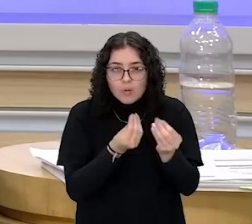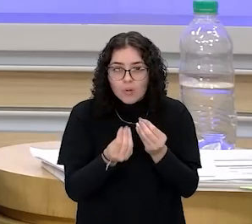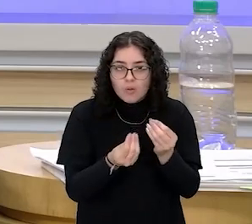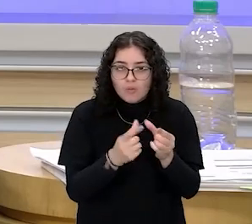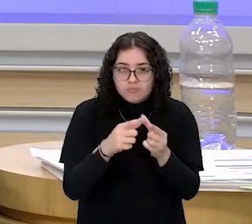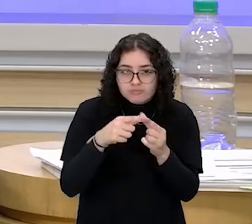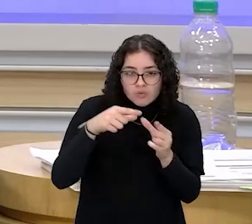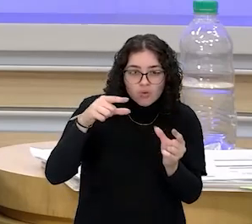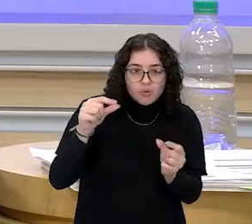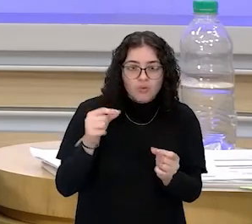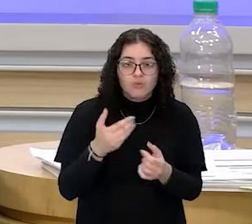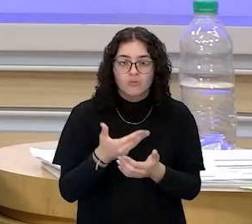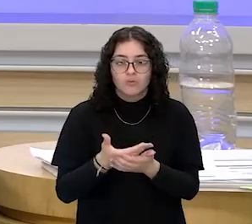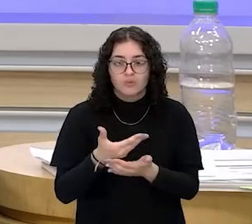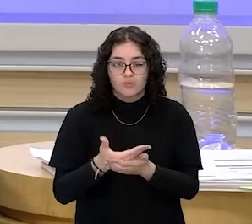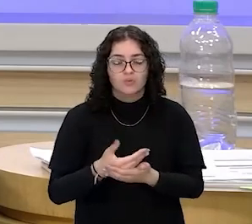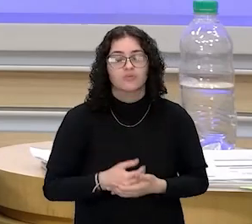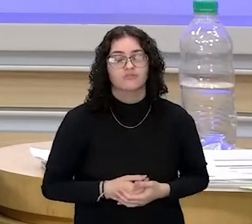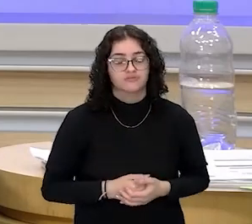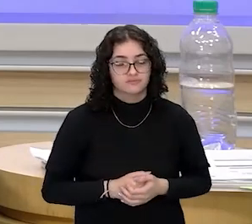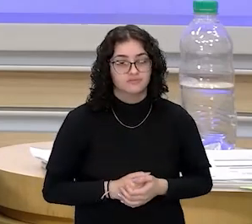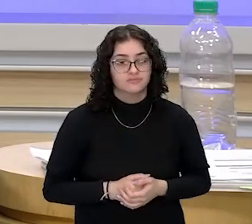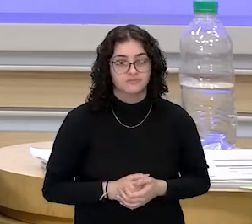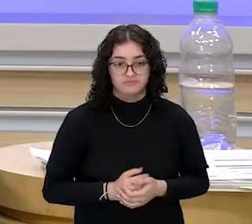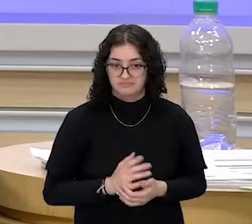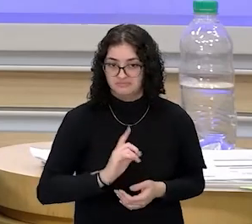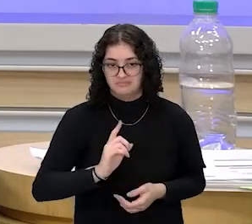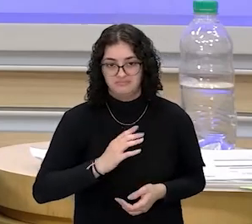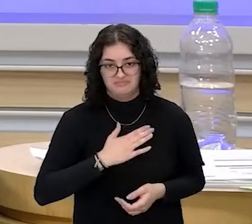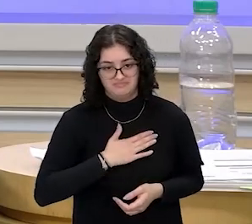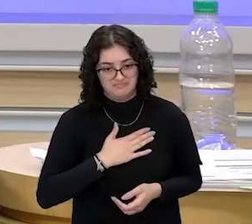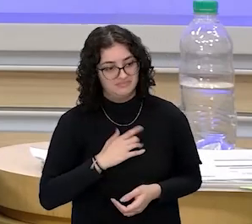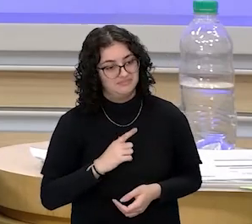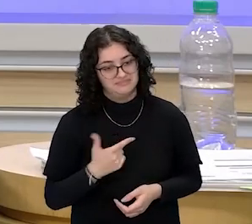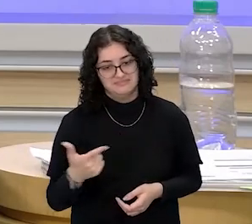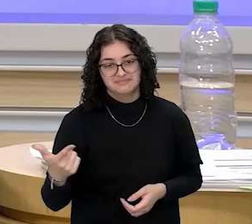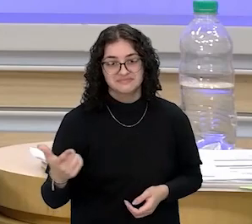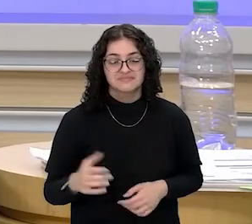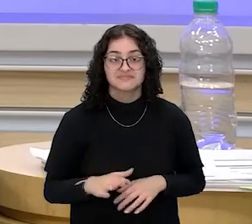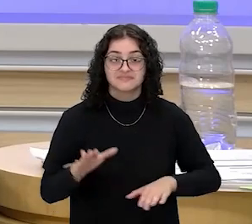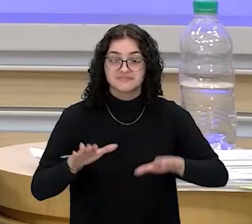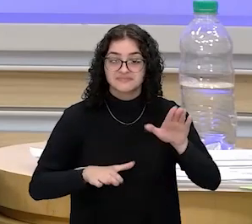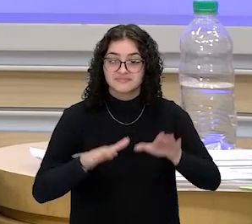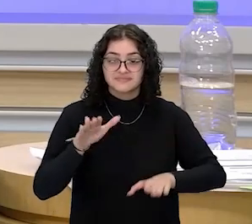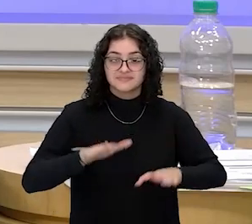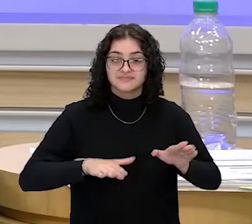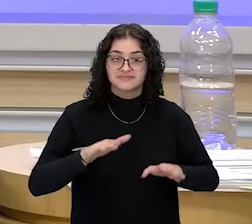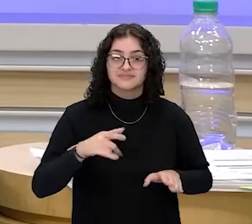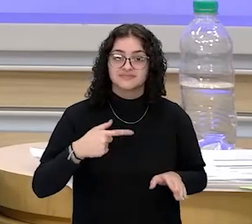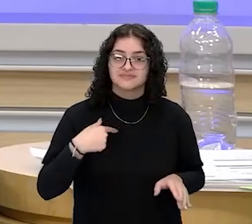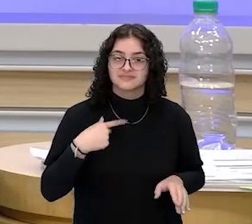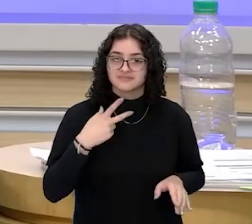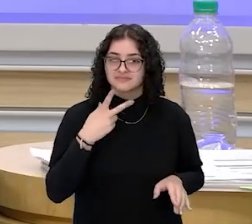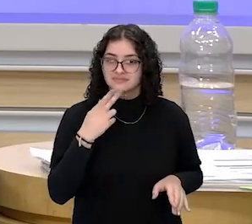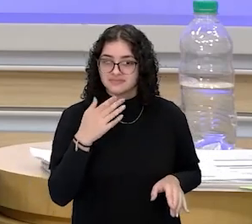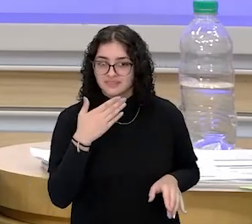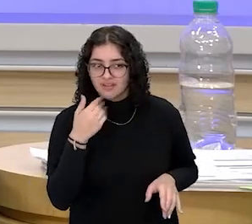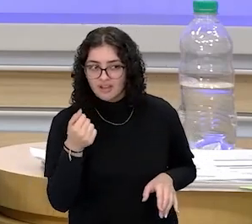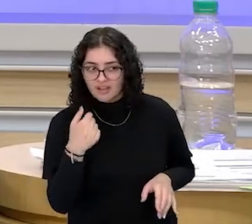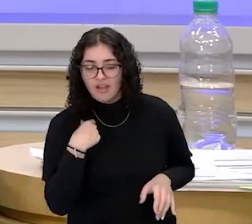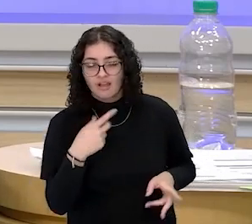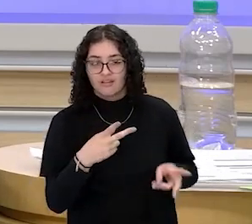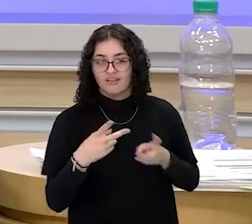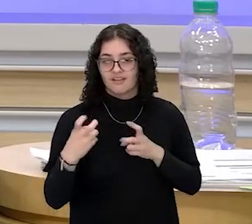né, muito bom, né, e não sou eu que tenho tanto, tá certo? Às vezes o meu olfato funciona melhor, eu